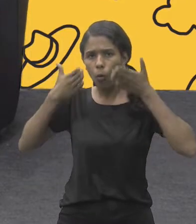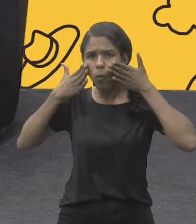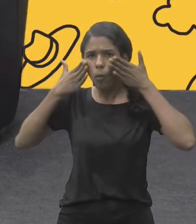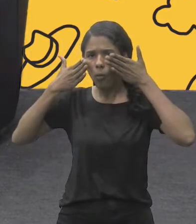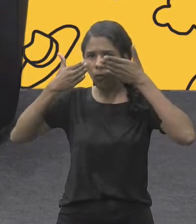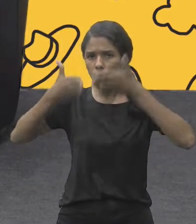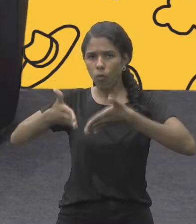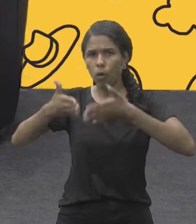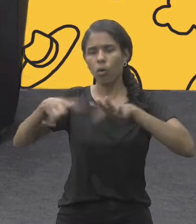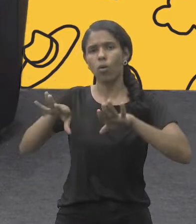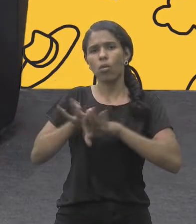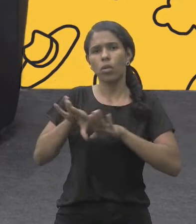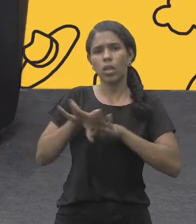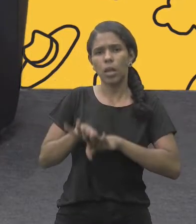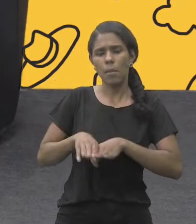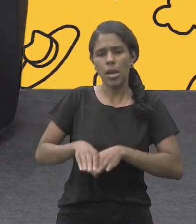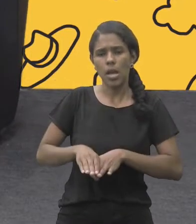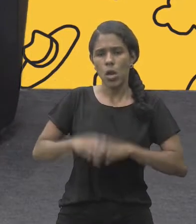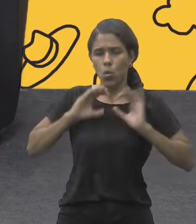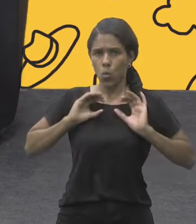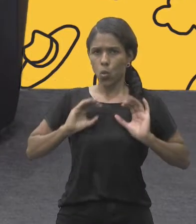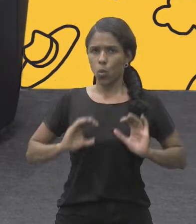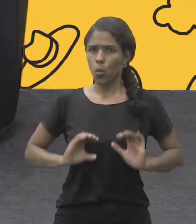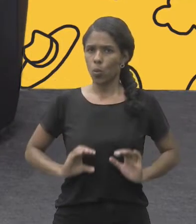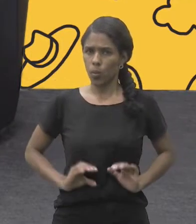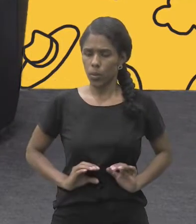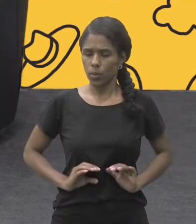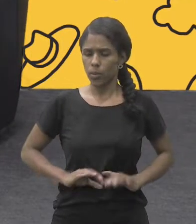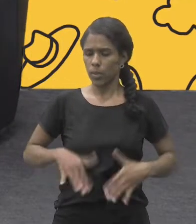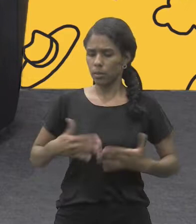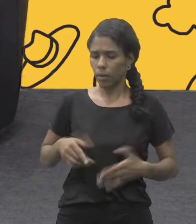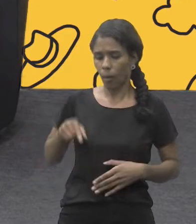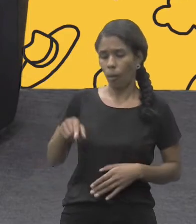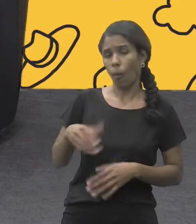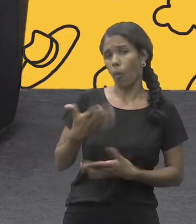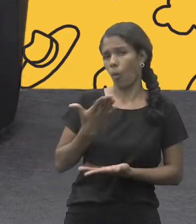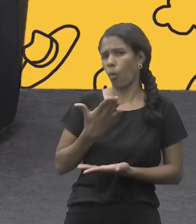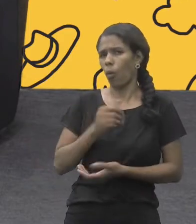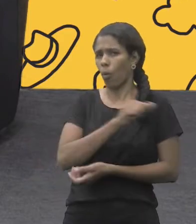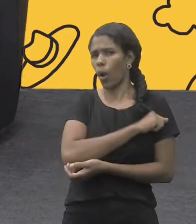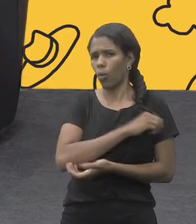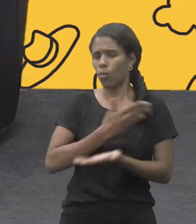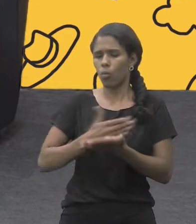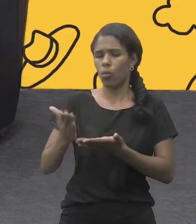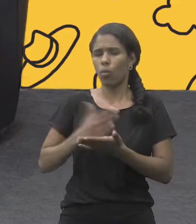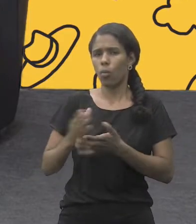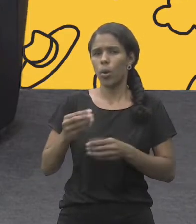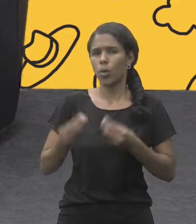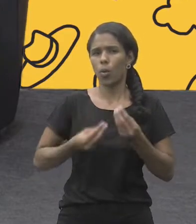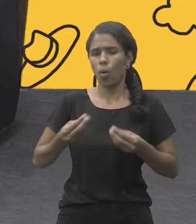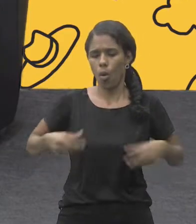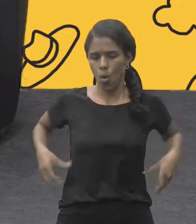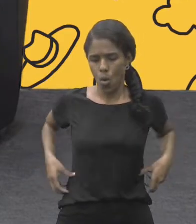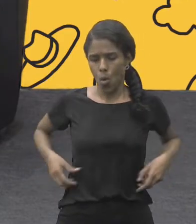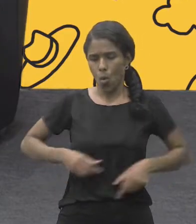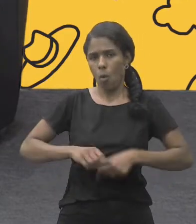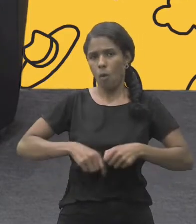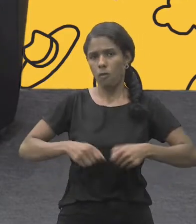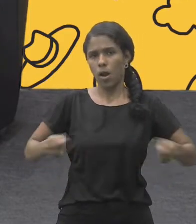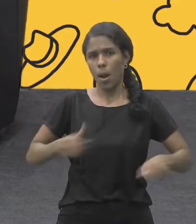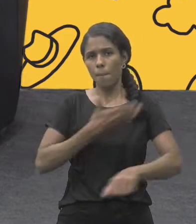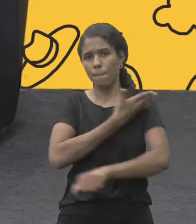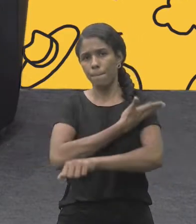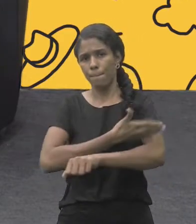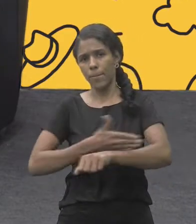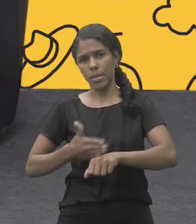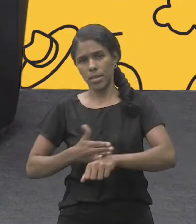graduado, para você passar, por exemplo, da branca para cinza, você tem que estar com o seu boletim, né, top de linha. Você